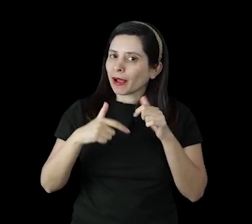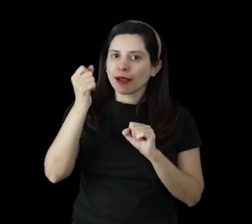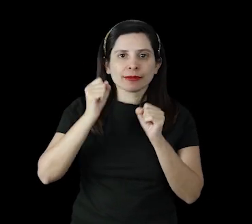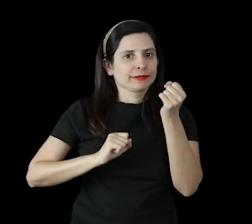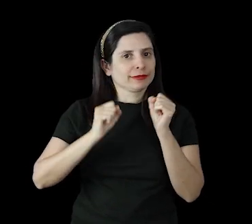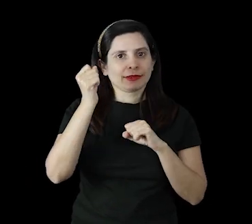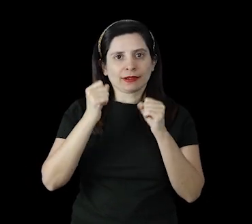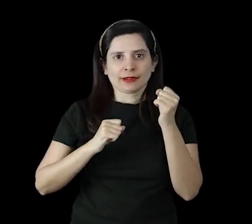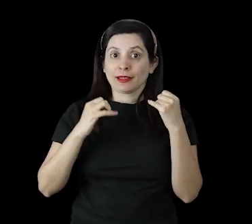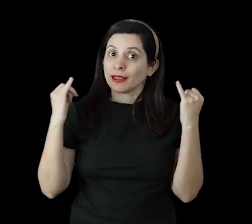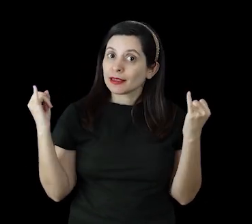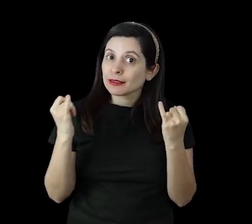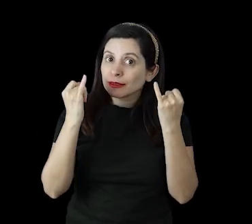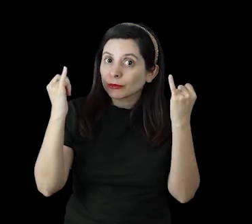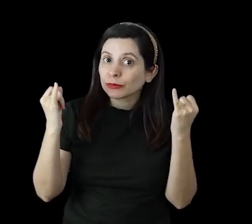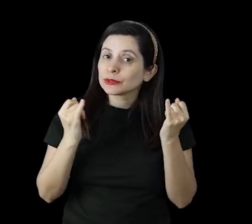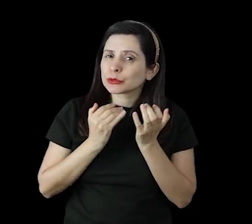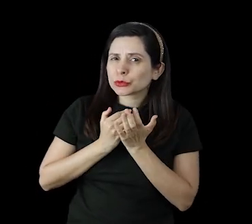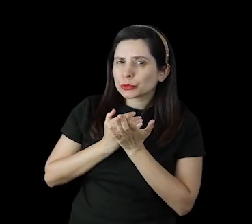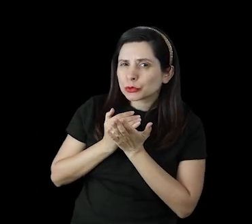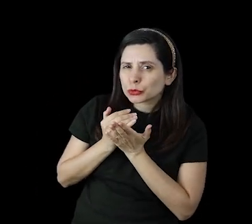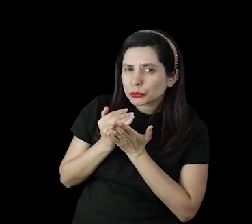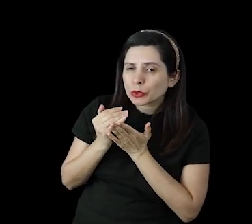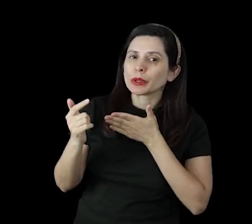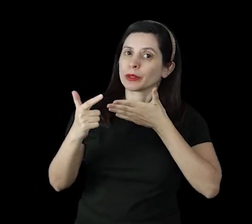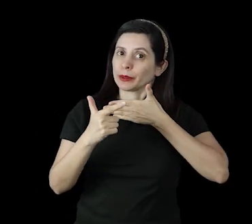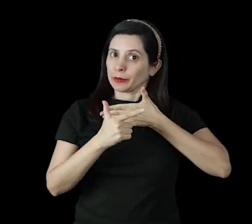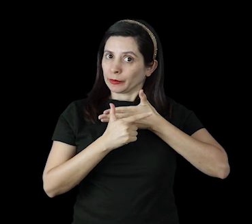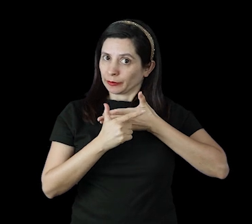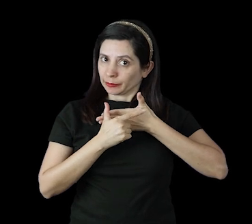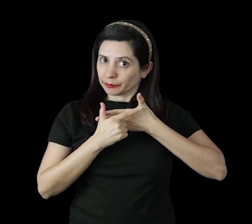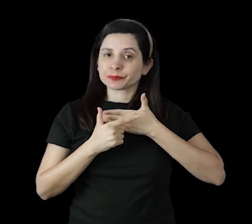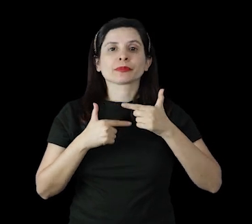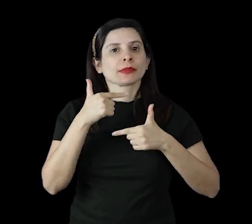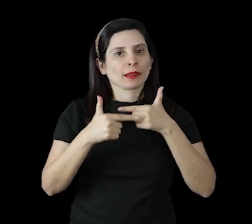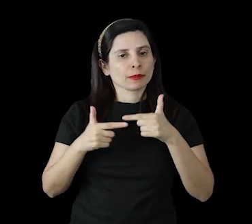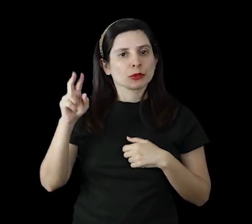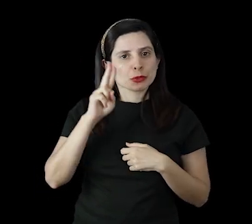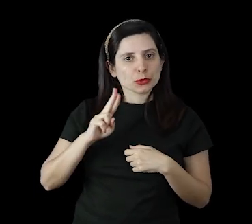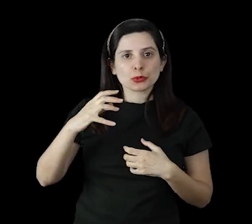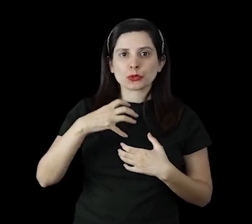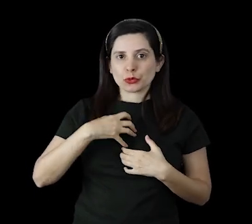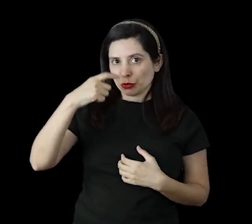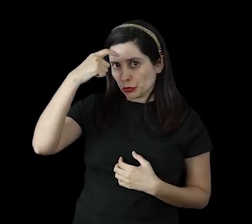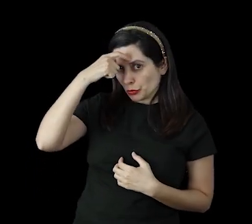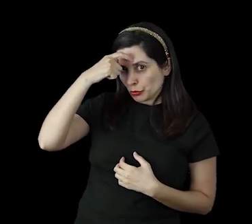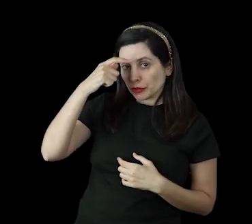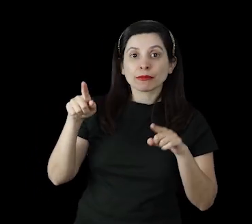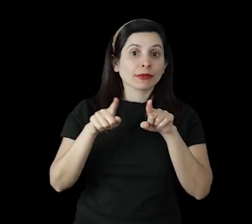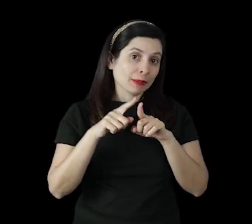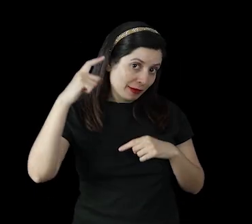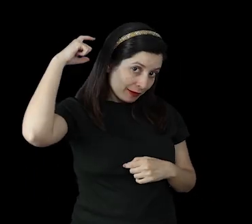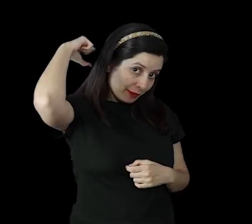que é muito importante esse início que a gente despeja no papel, que a gente trabalhe de maneira consciente e inconsciente,